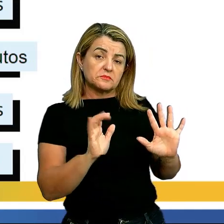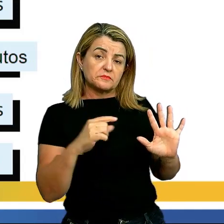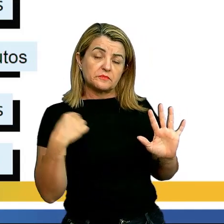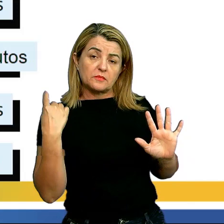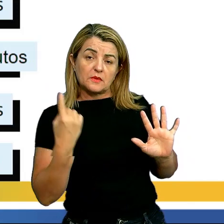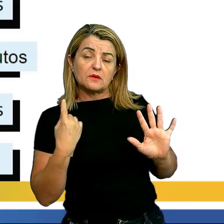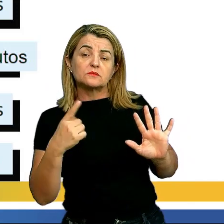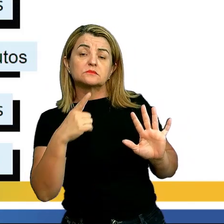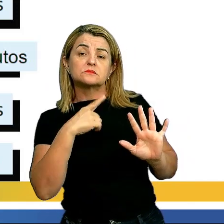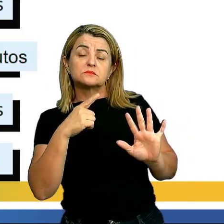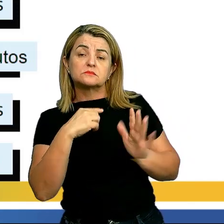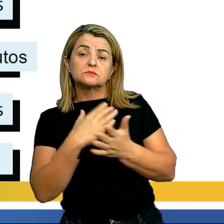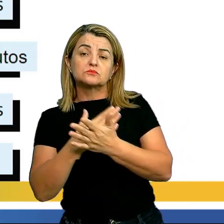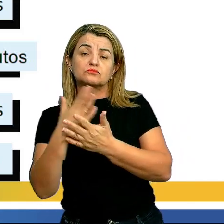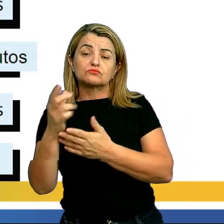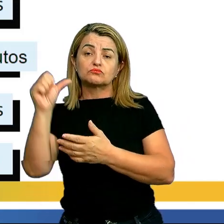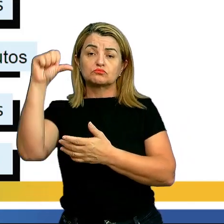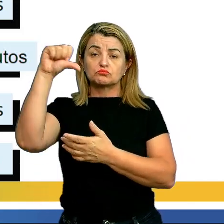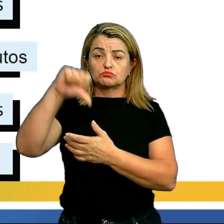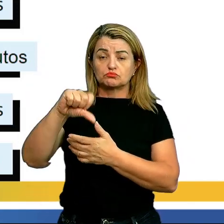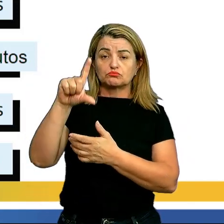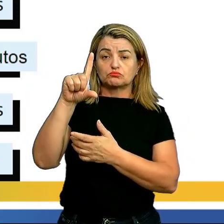nós vamos ter o início de uma crise.